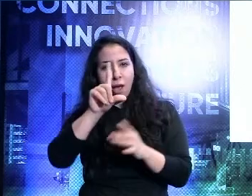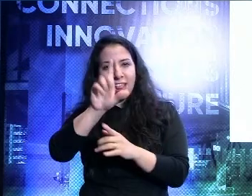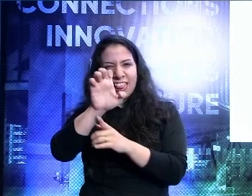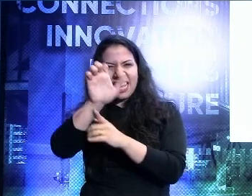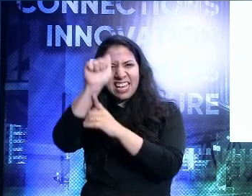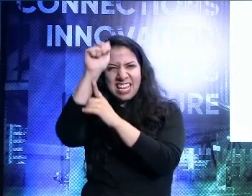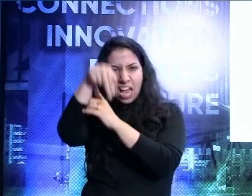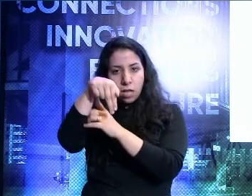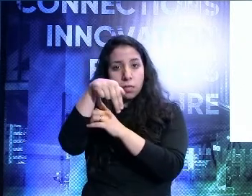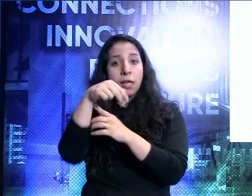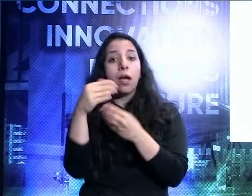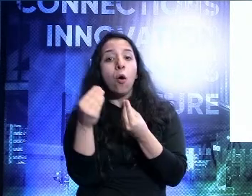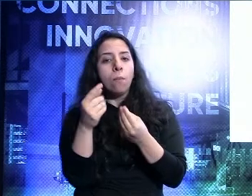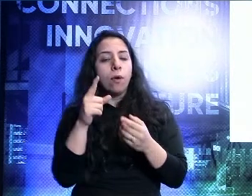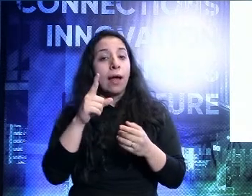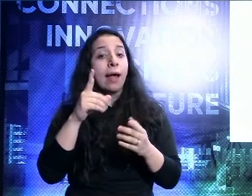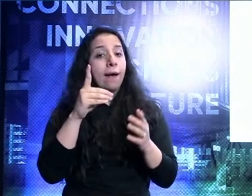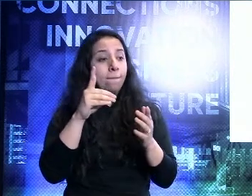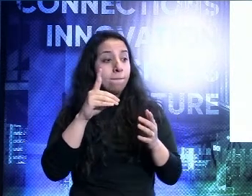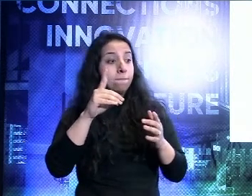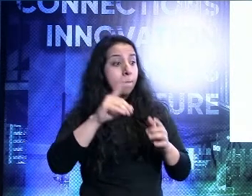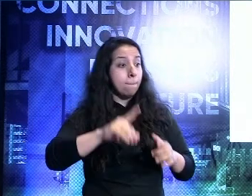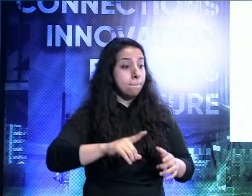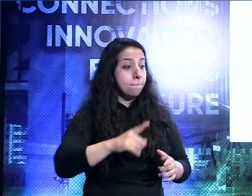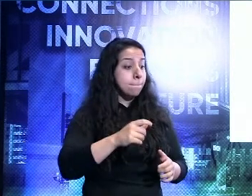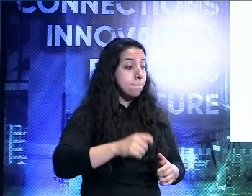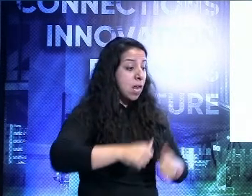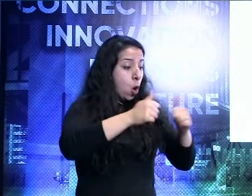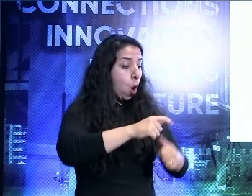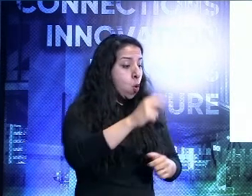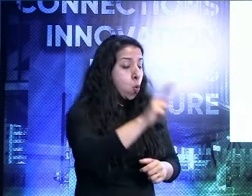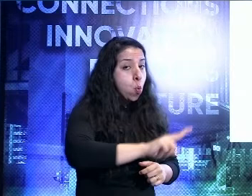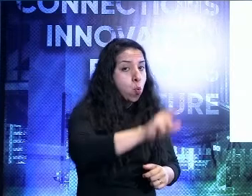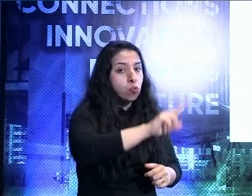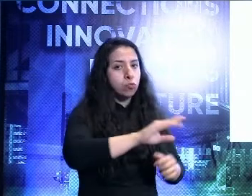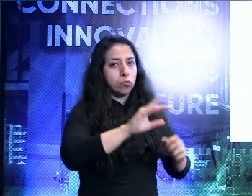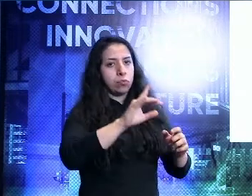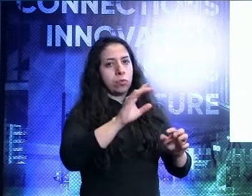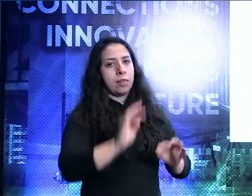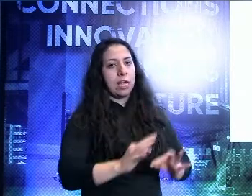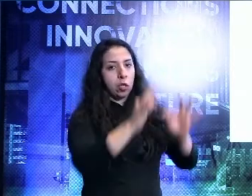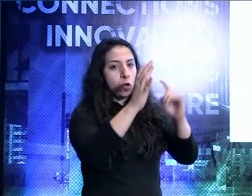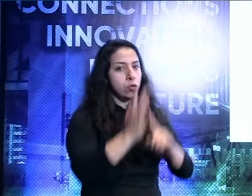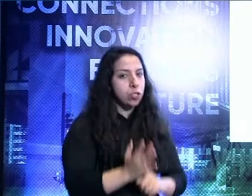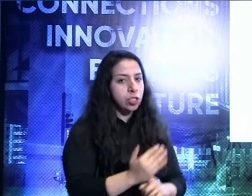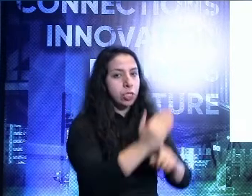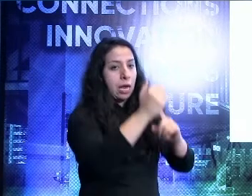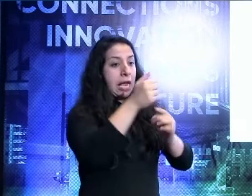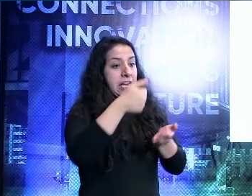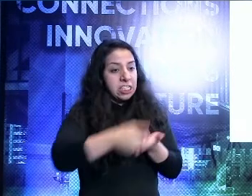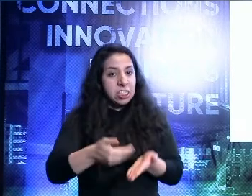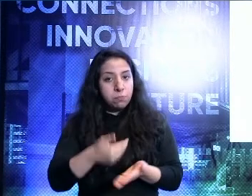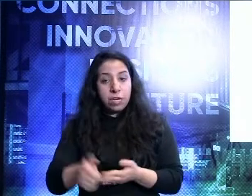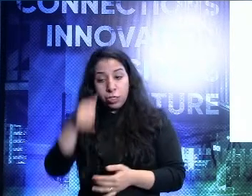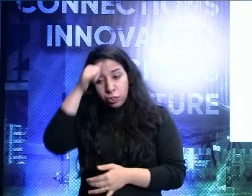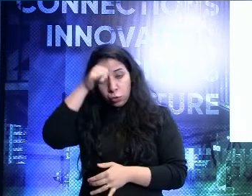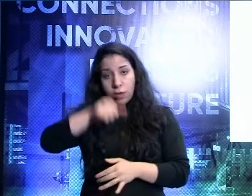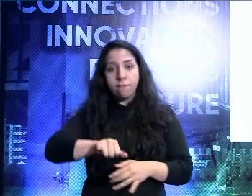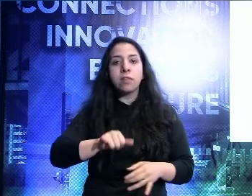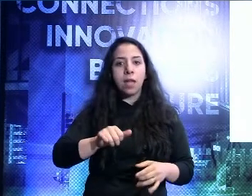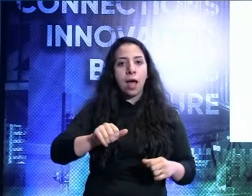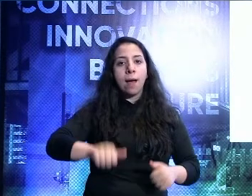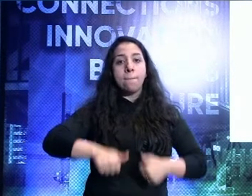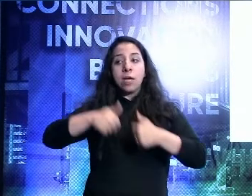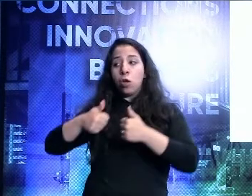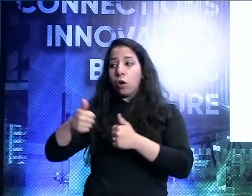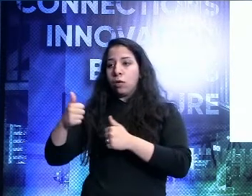tecnologia, entregar valor com agilidade, eliminar desperdícios de forma inovadora, colaborativa e sustentável, melhorando a experiência do cliente.